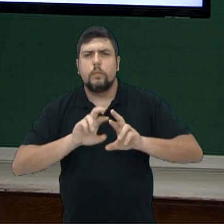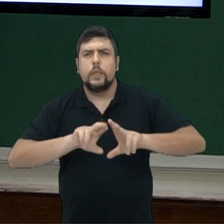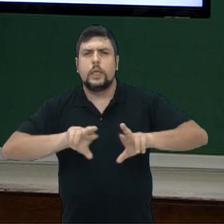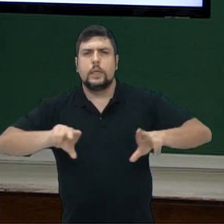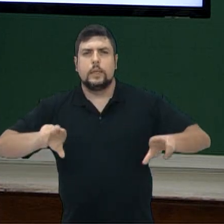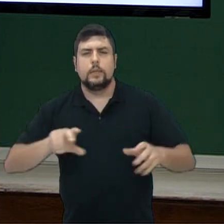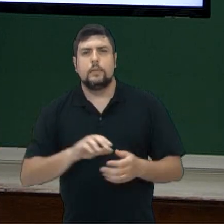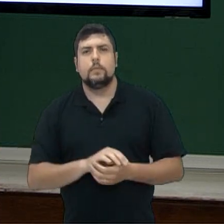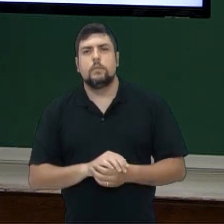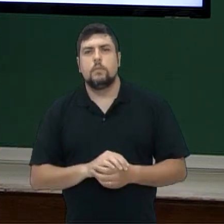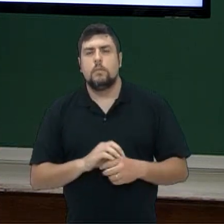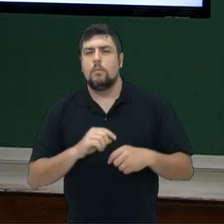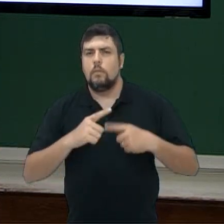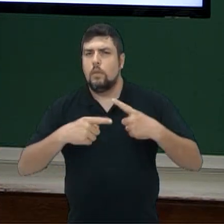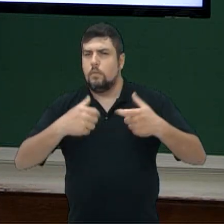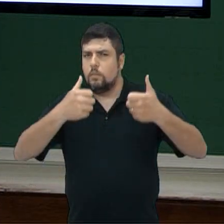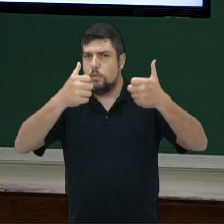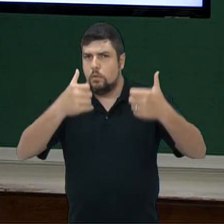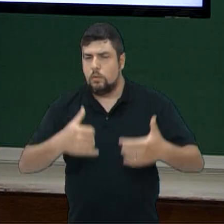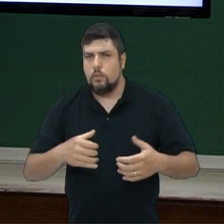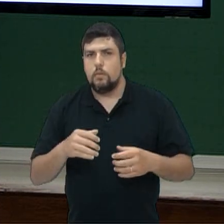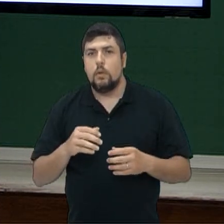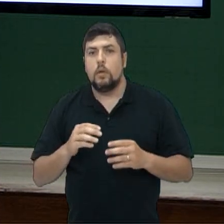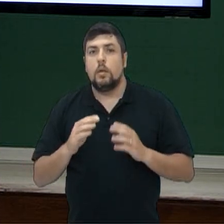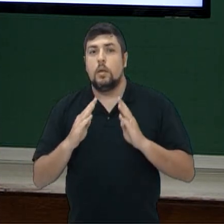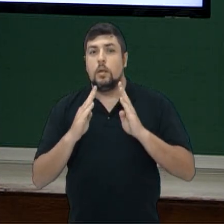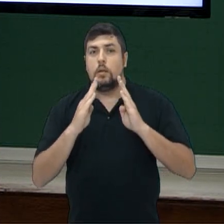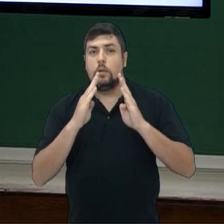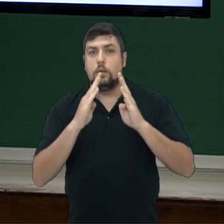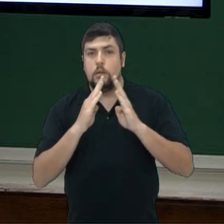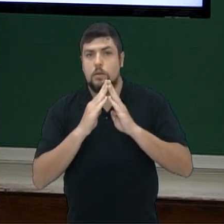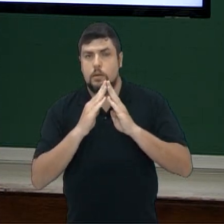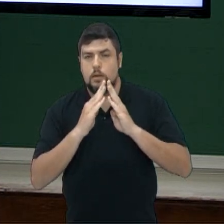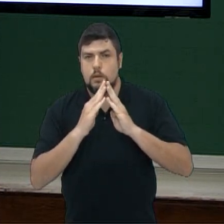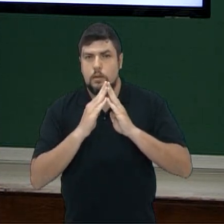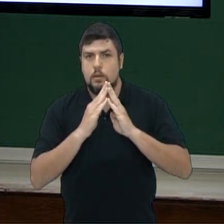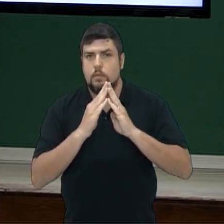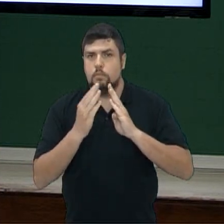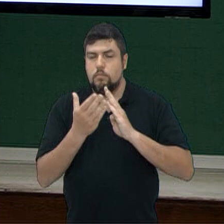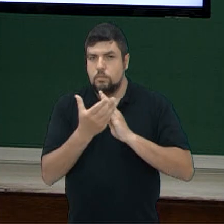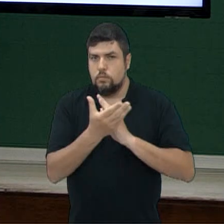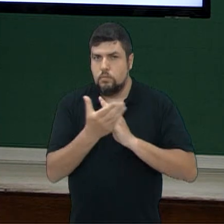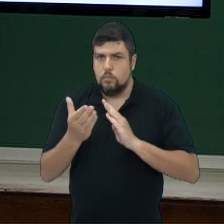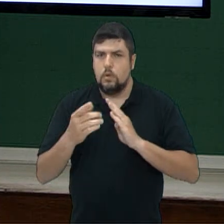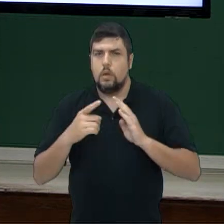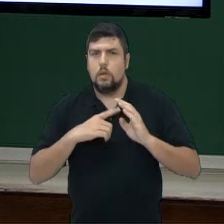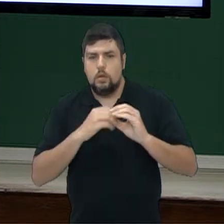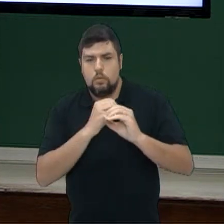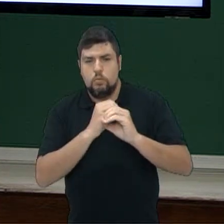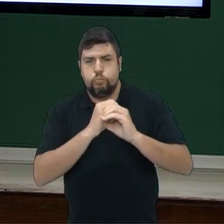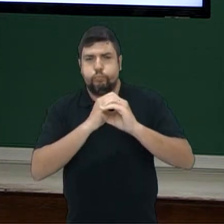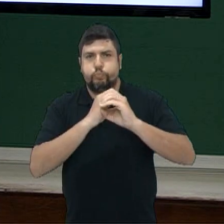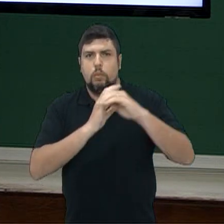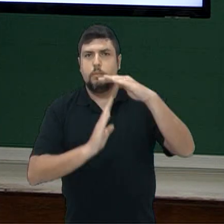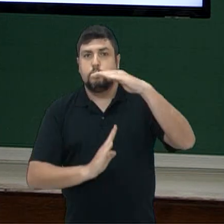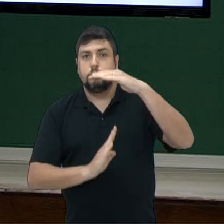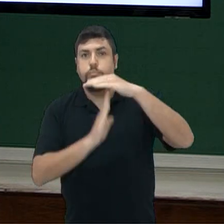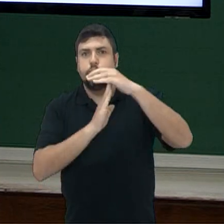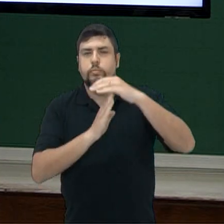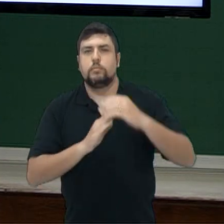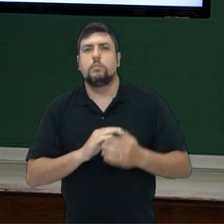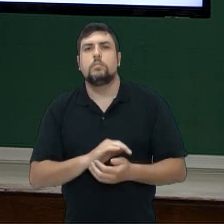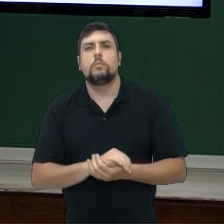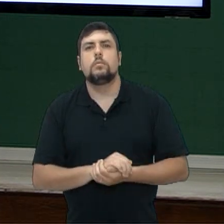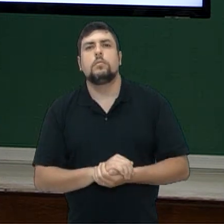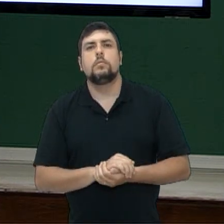Nós vamos falar depois aqui que nas residências, né? Nas residências eles têm um limite ali de espessura, né? Então, no